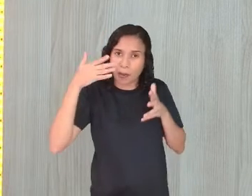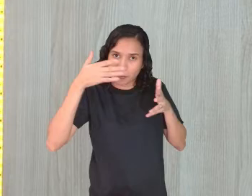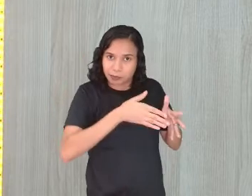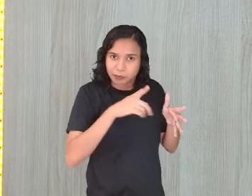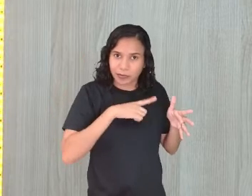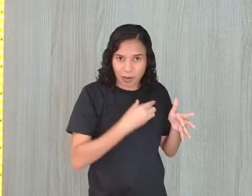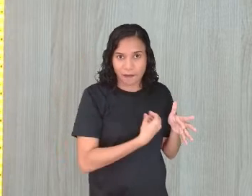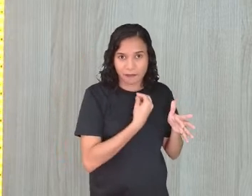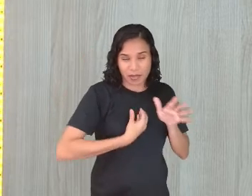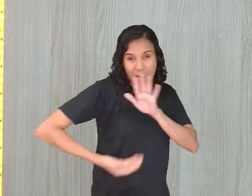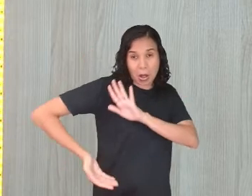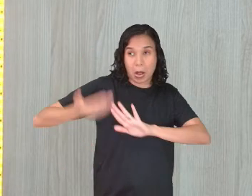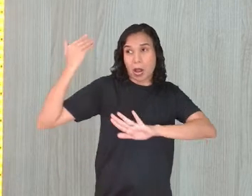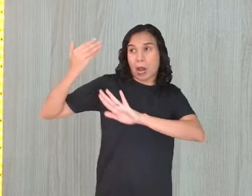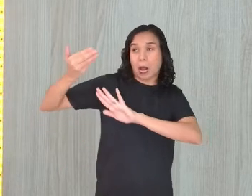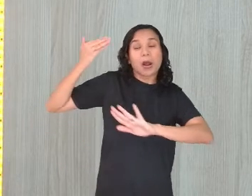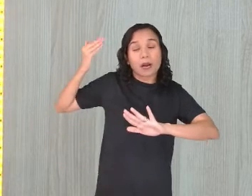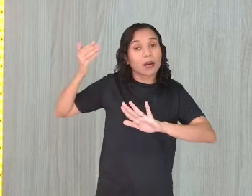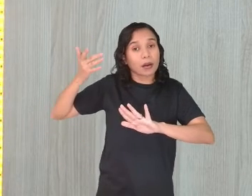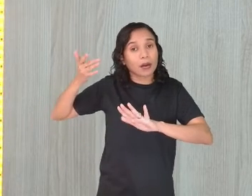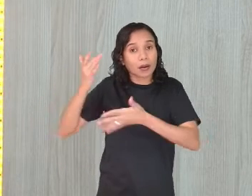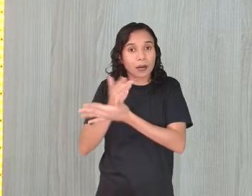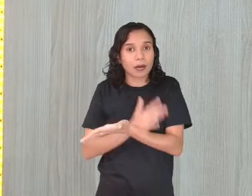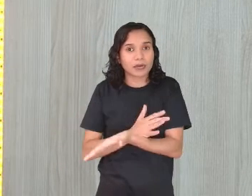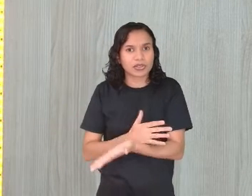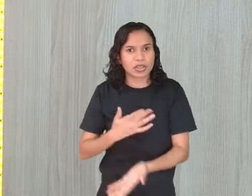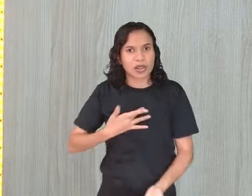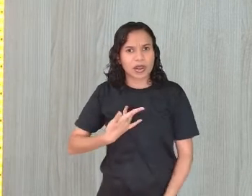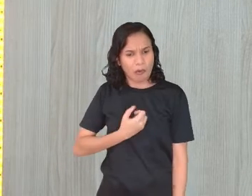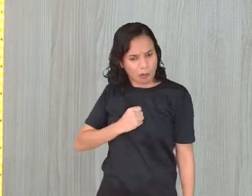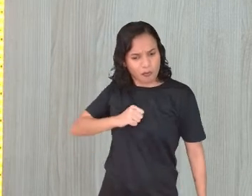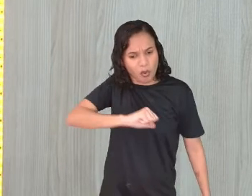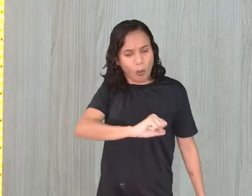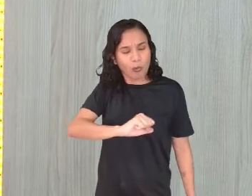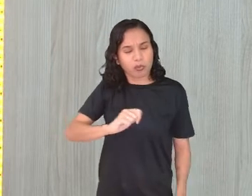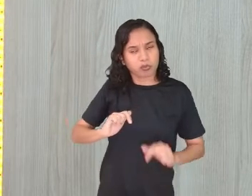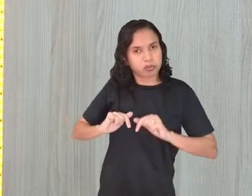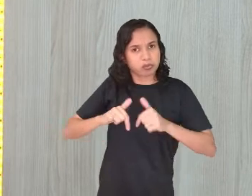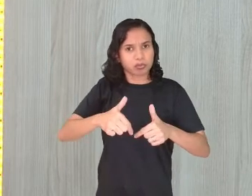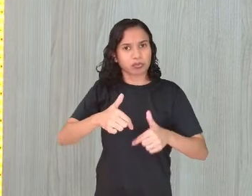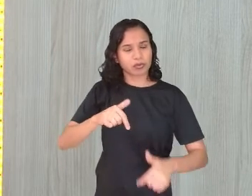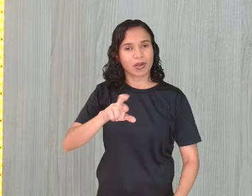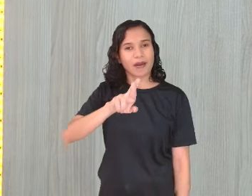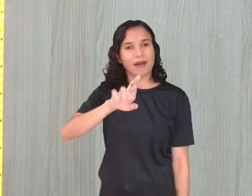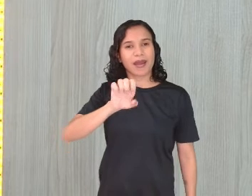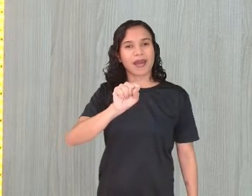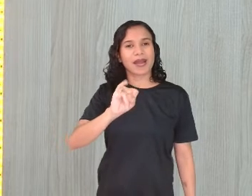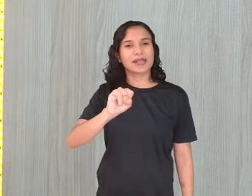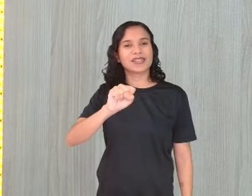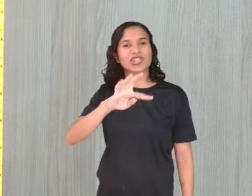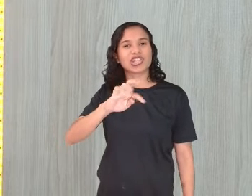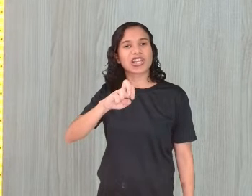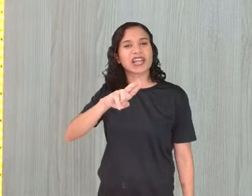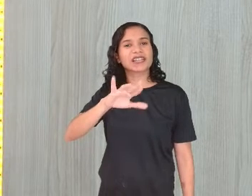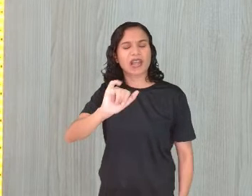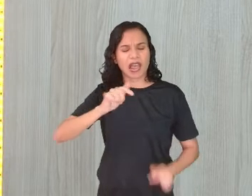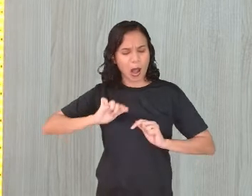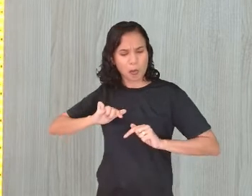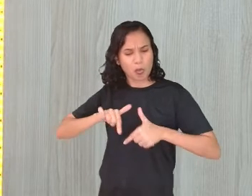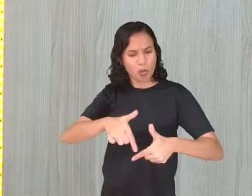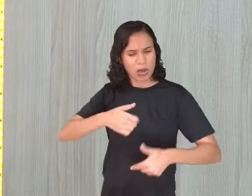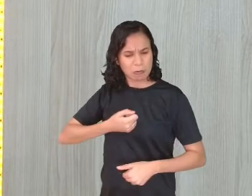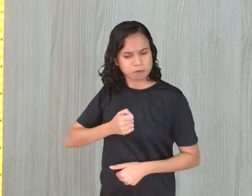aqui no Brasil quanto na América Espanhola, eles resistiram, e aí tem a questão da resistência ali que a professora Vanessa colocou, eles resistiram à